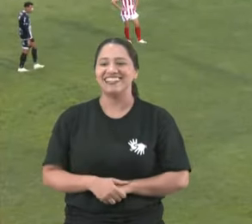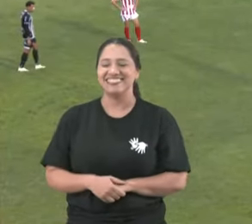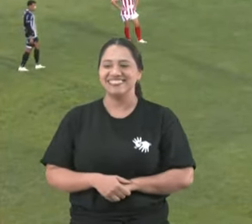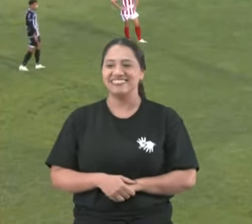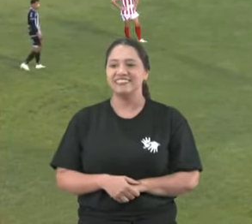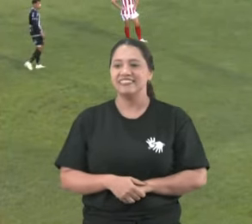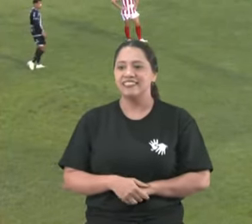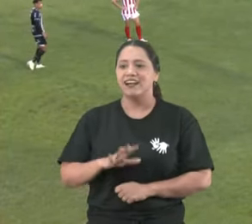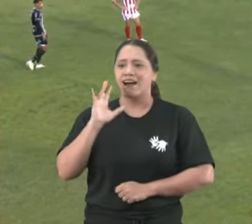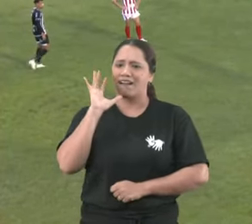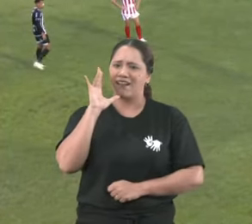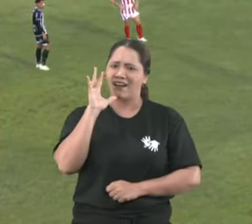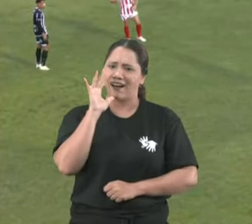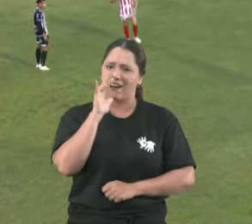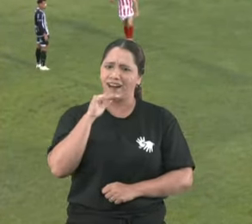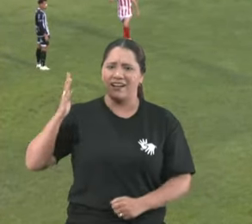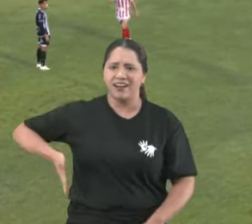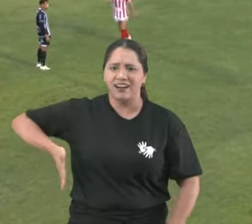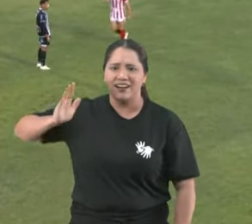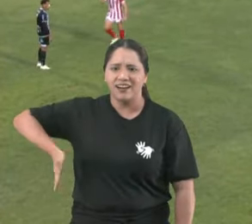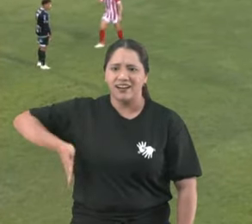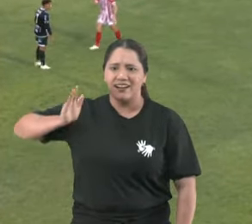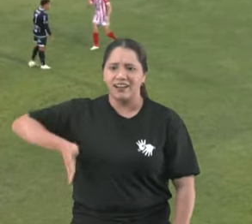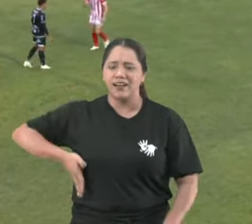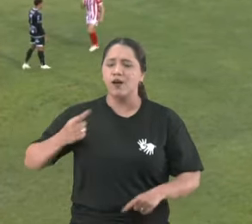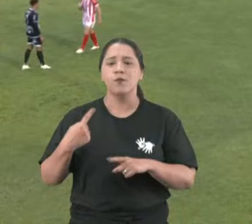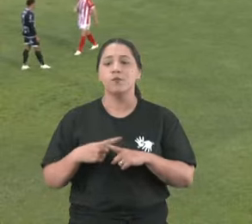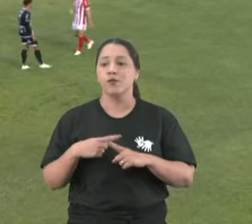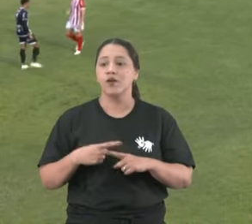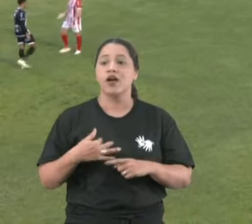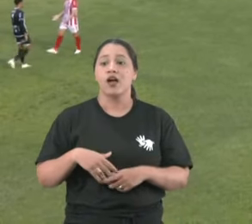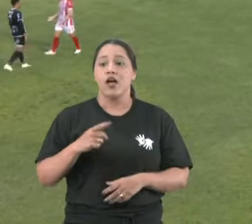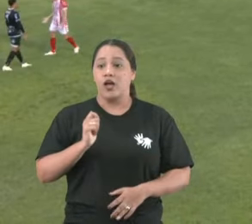Uma certa demora para a cobrança do lateral, porque o árbitro vai conversar com o